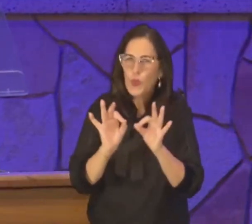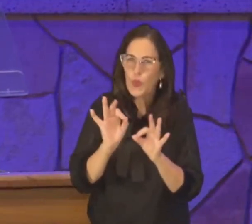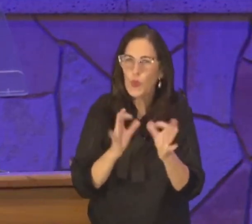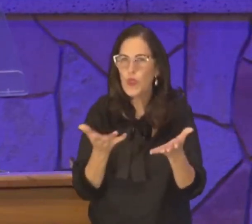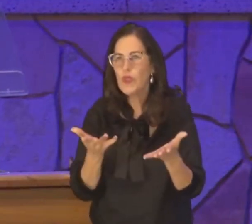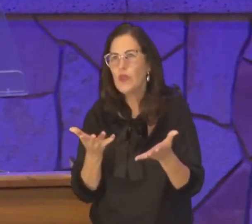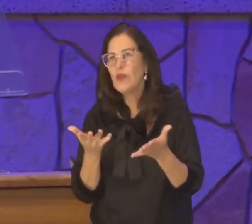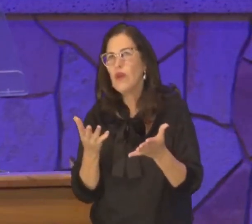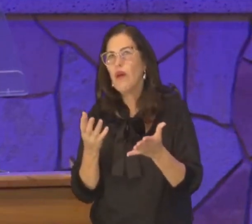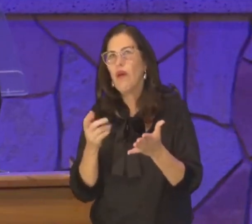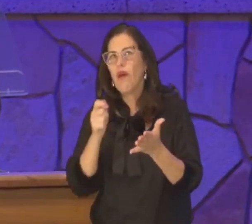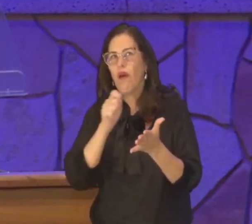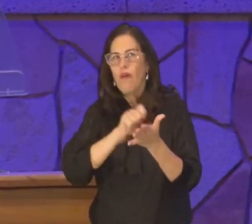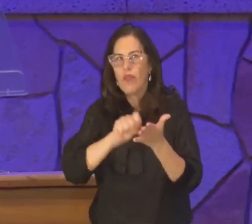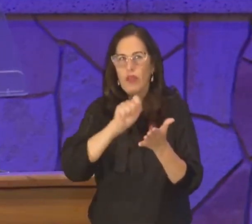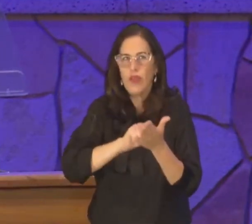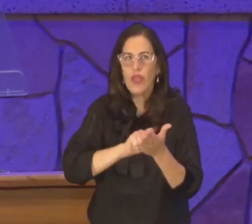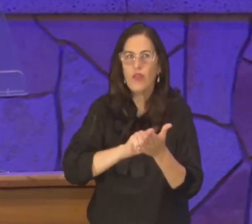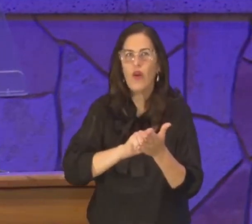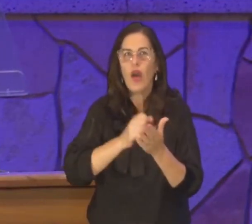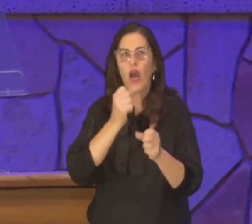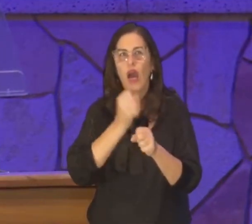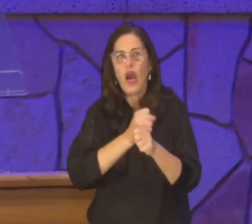30, o ano 35, o ano 40.